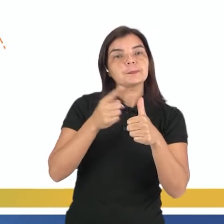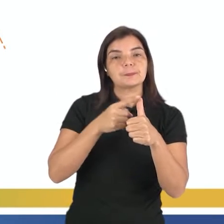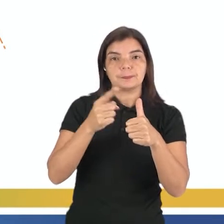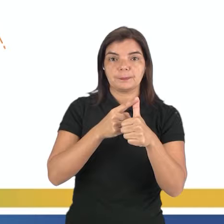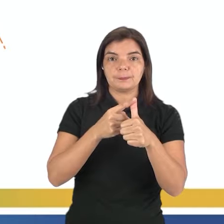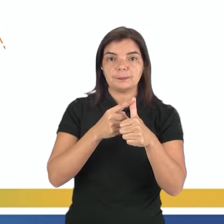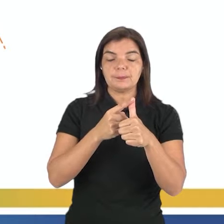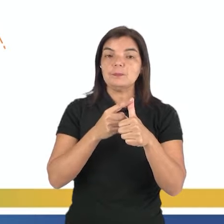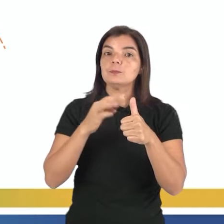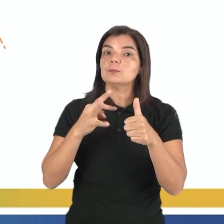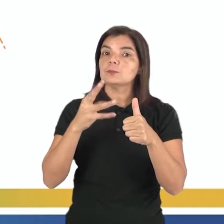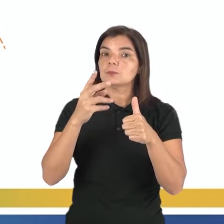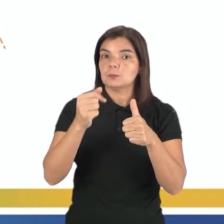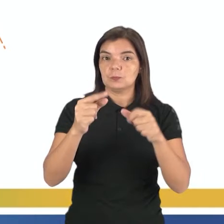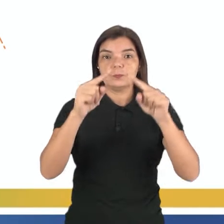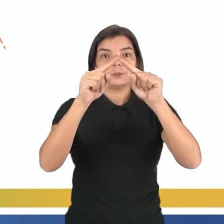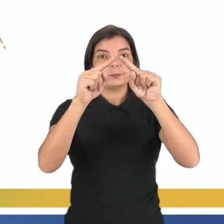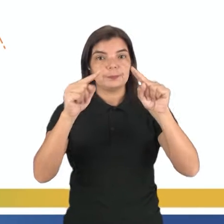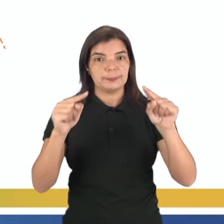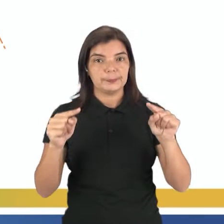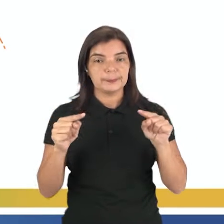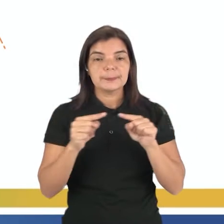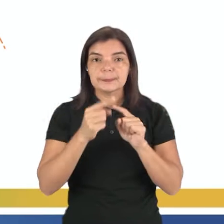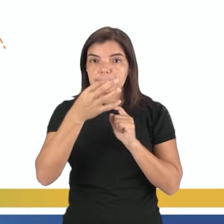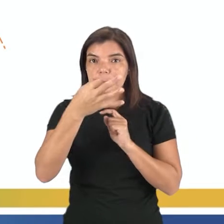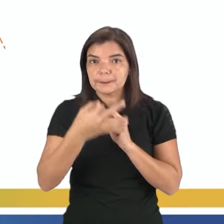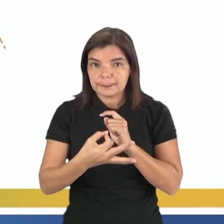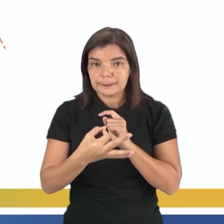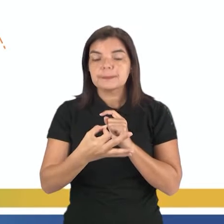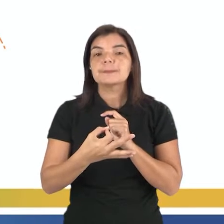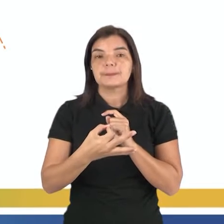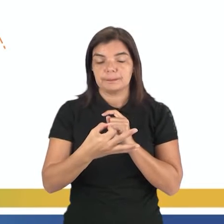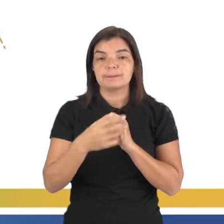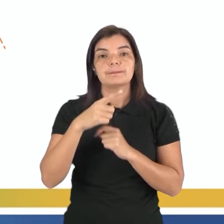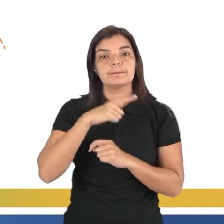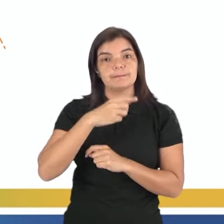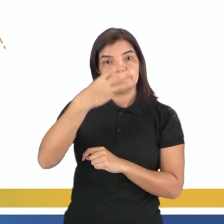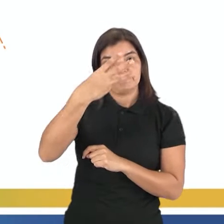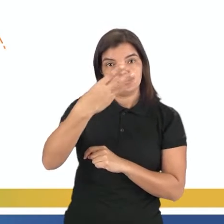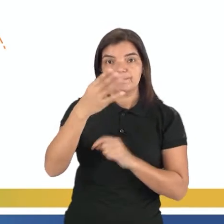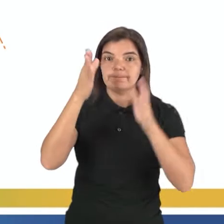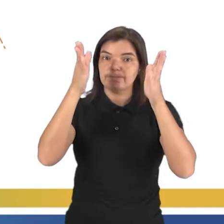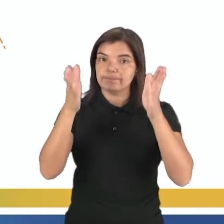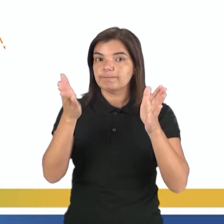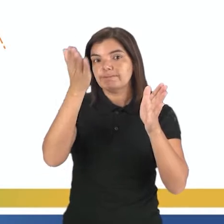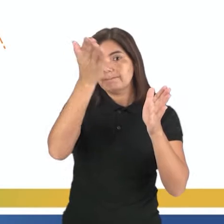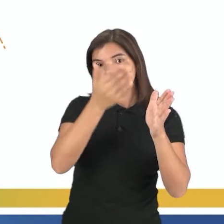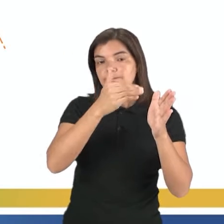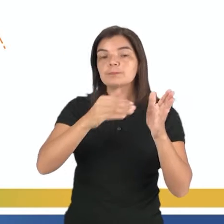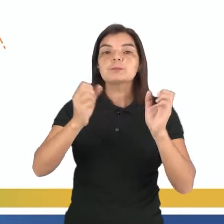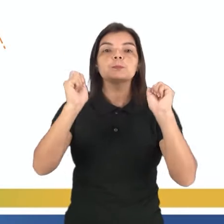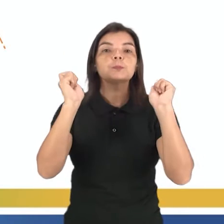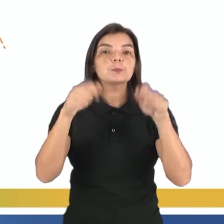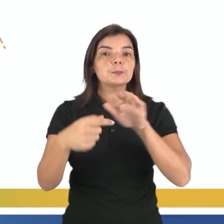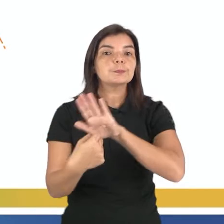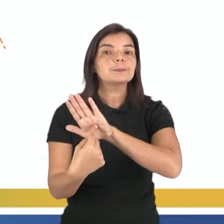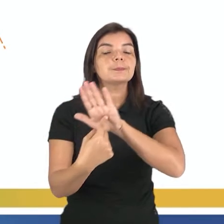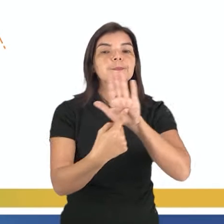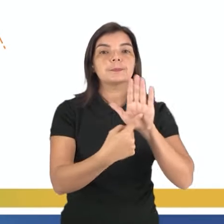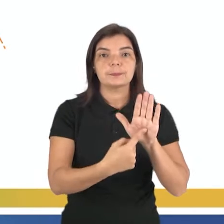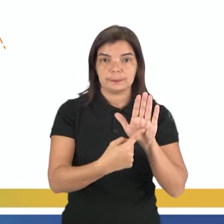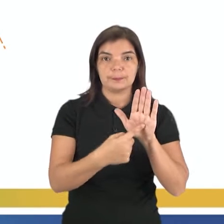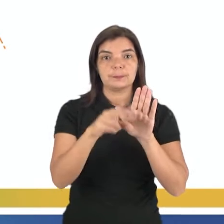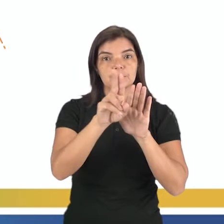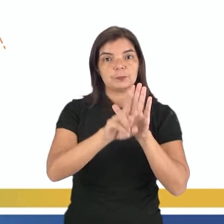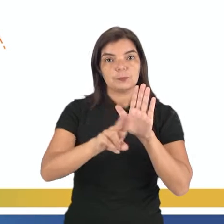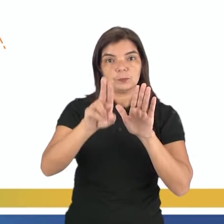ó, todo triângulo, certo? Todo polígono que tem três lados, nós podemos destacar